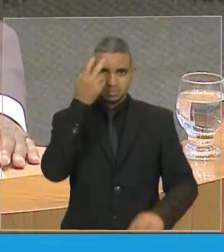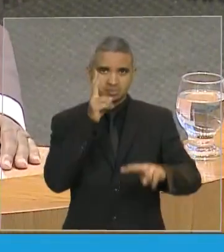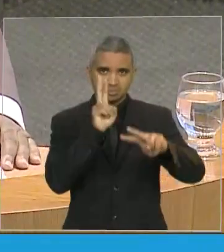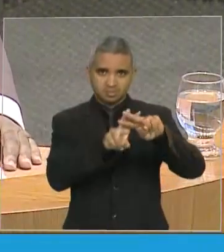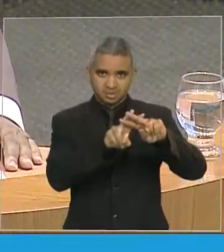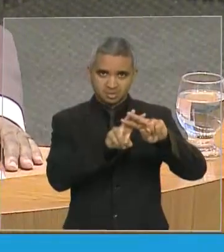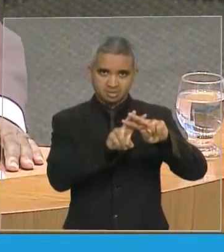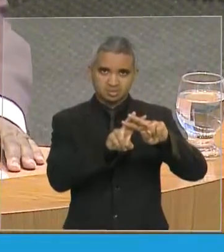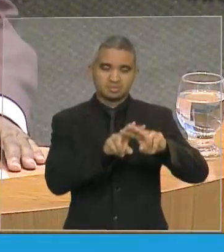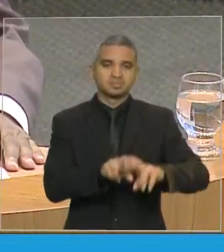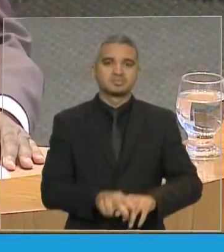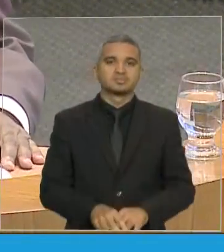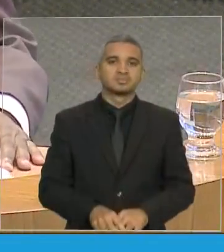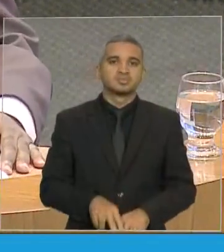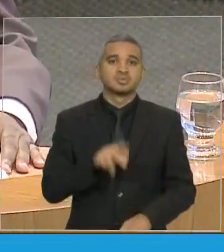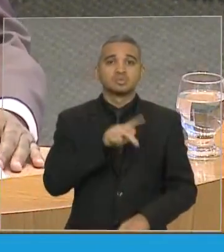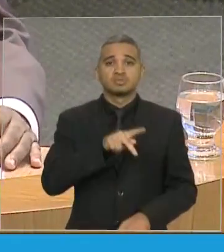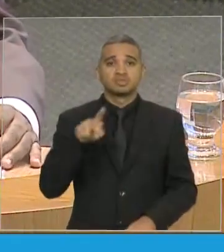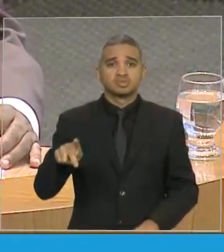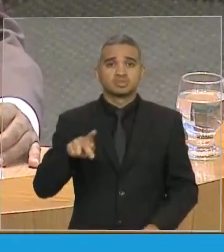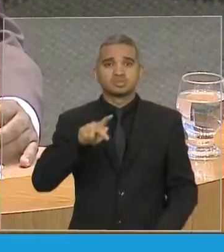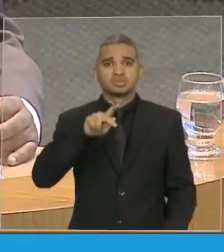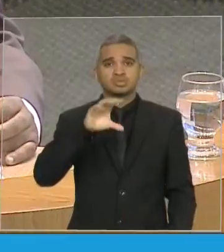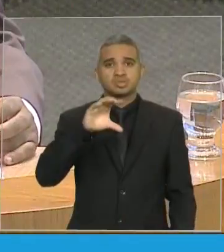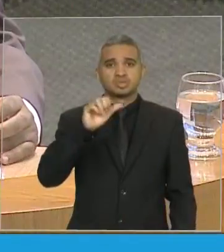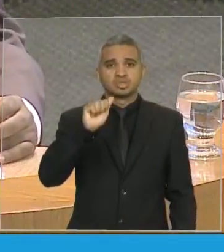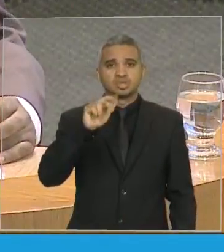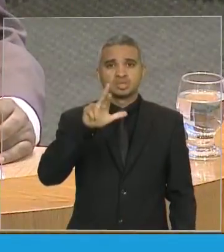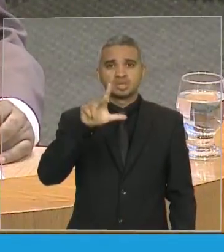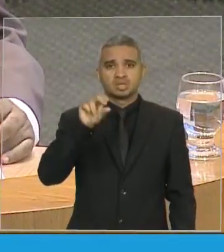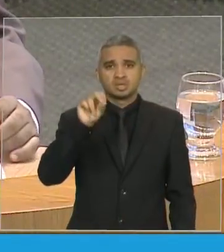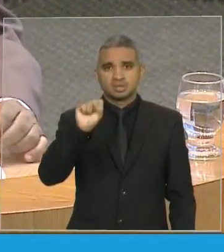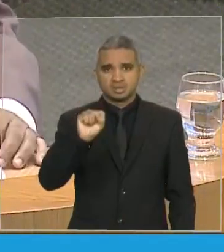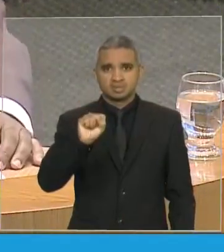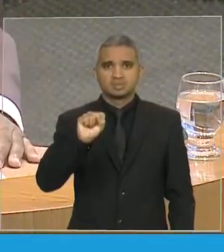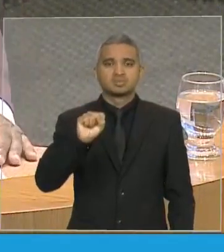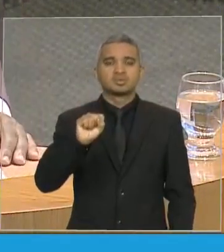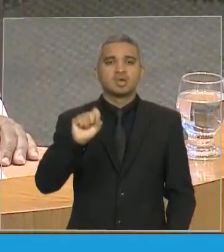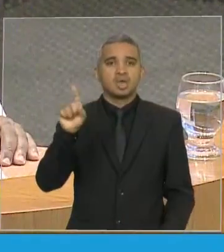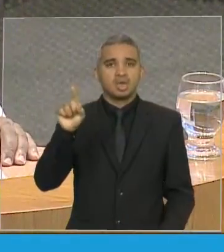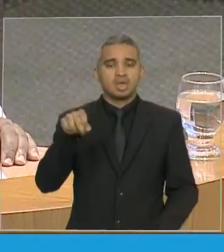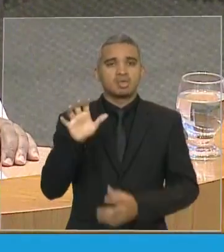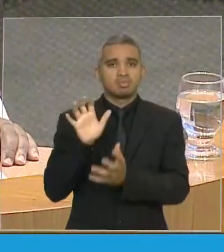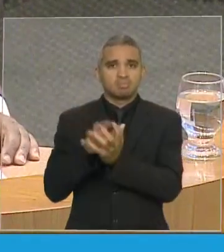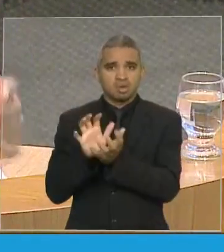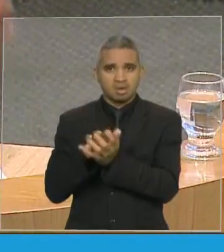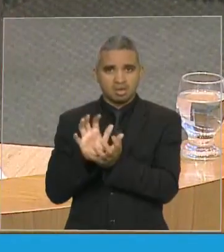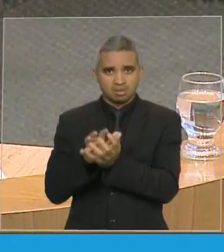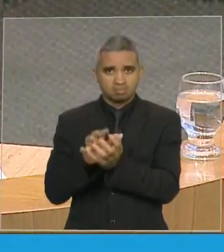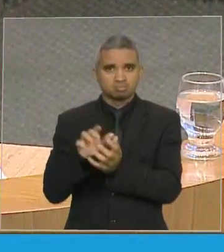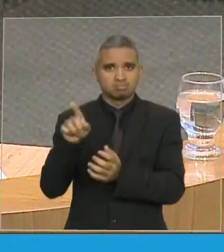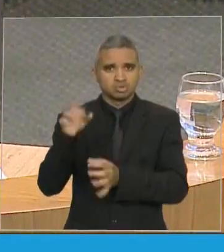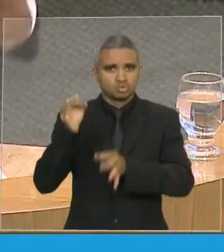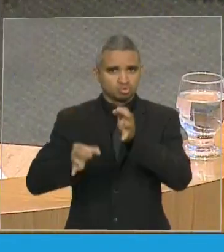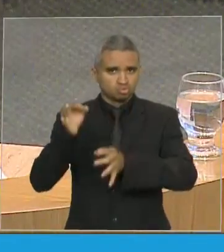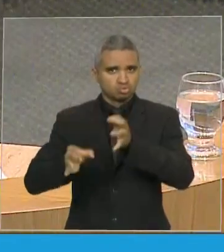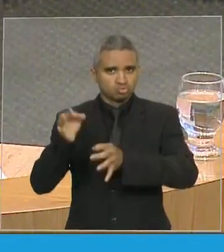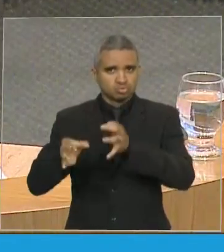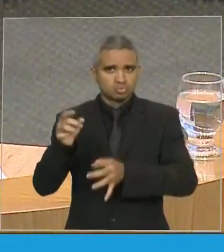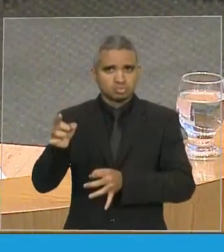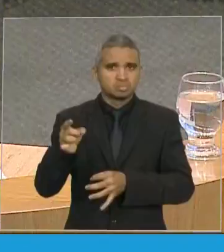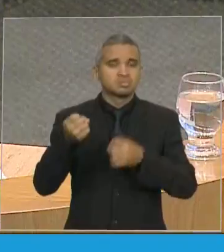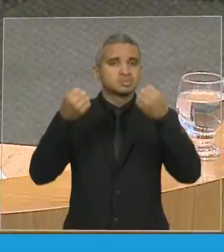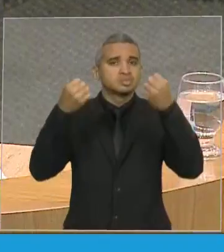O professor Carlos Japiaçu, um pernambucano, jurista muito bom, ele diz que, se nós evoluirmos